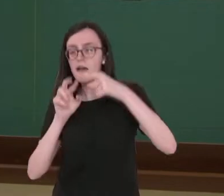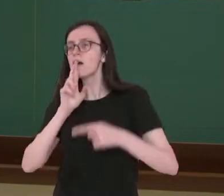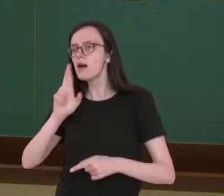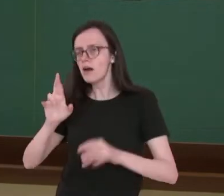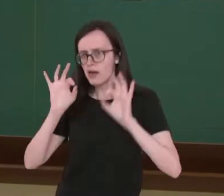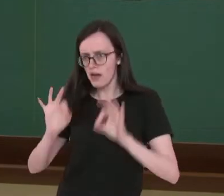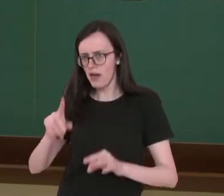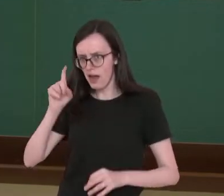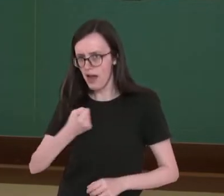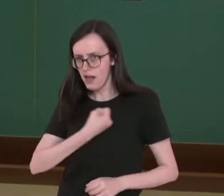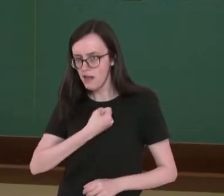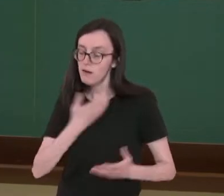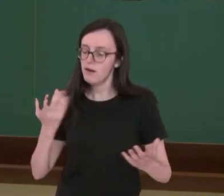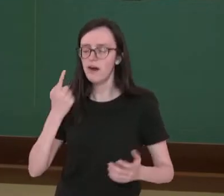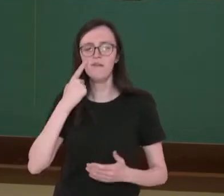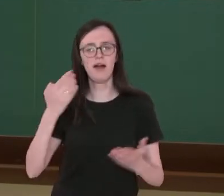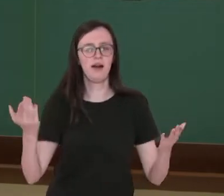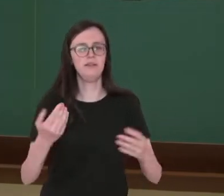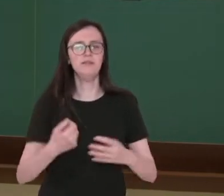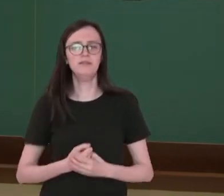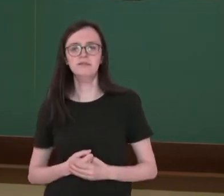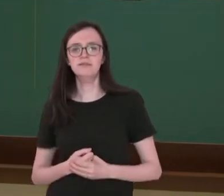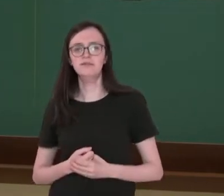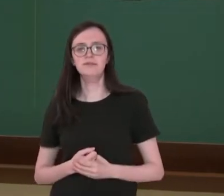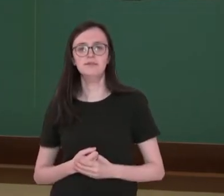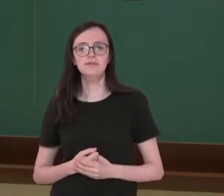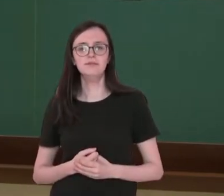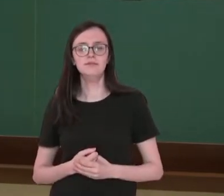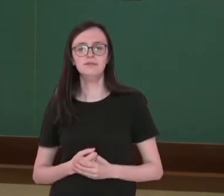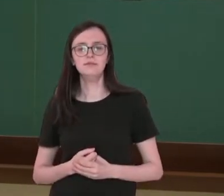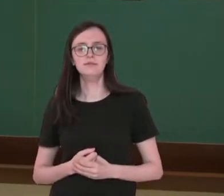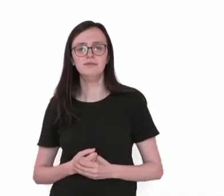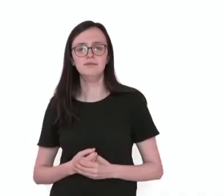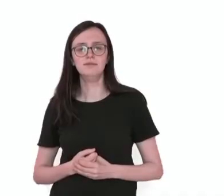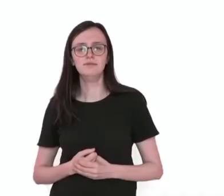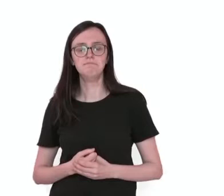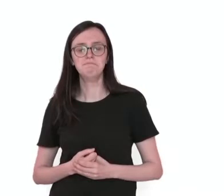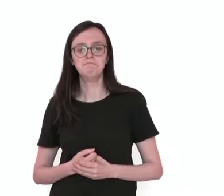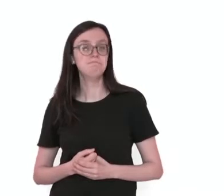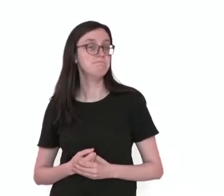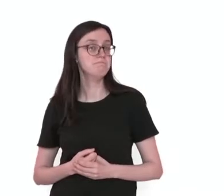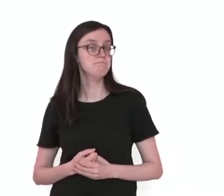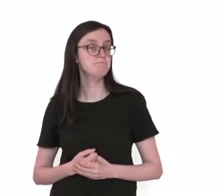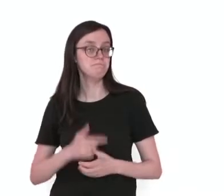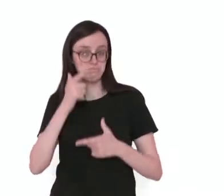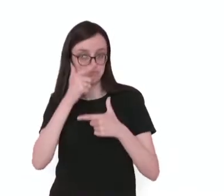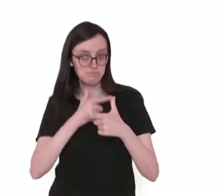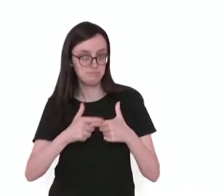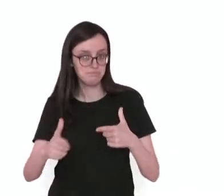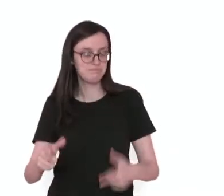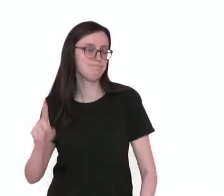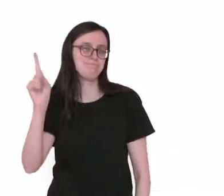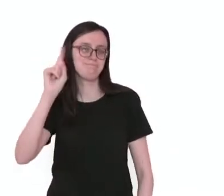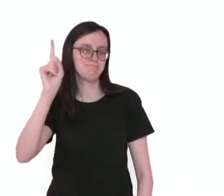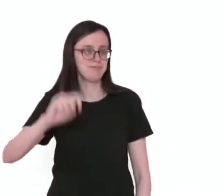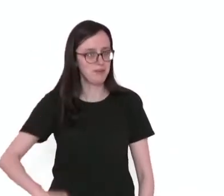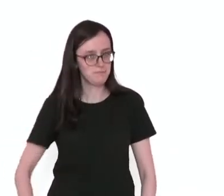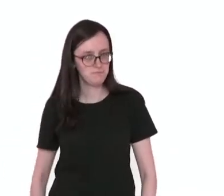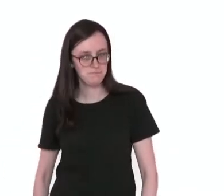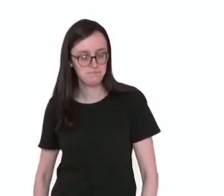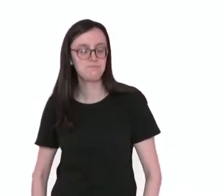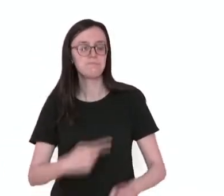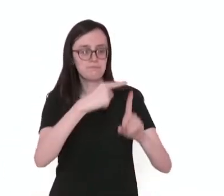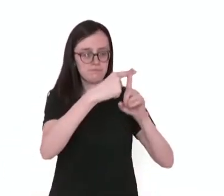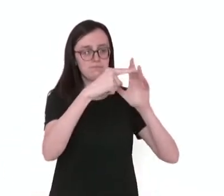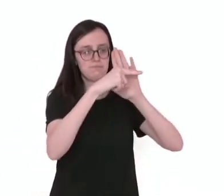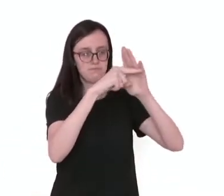resultado um número inteiro? Vamos dar uma olhadinha aqui, tá? E, no entanto, isso não vai acontecer na divisão. Vamos dar um exemplo,